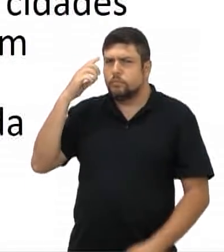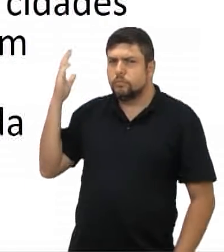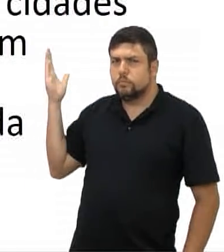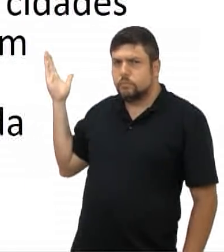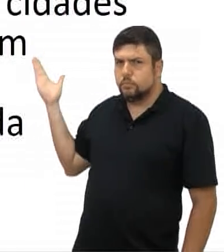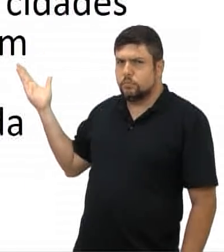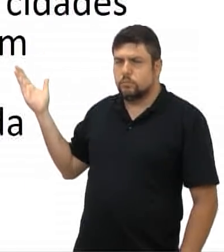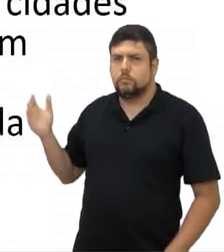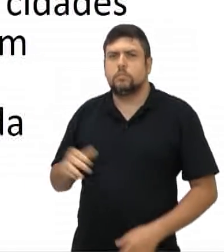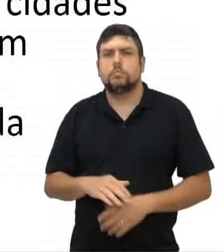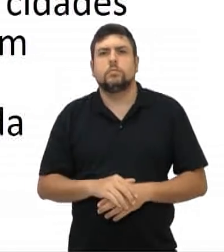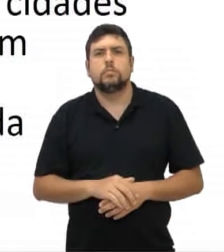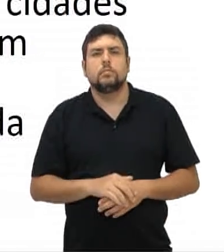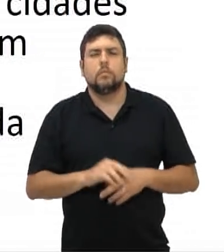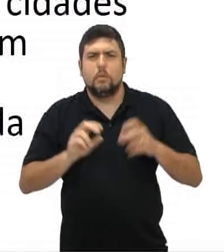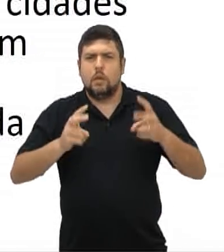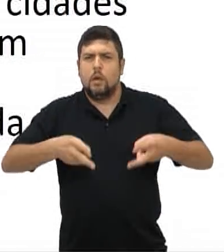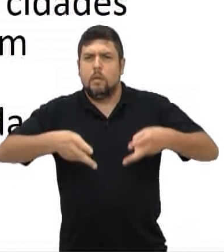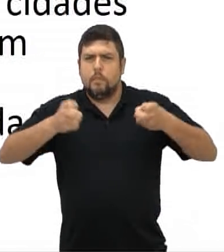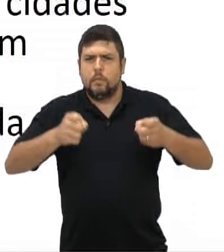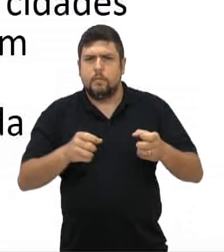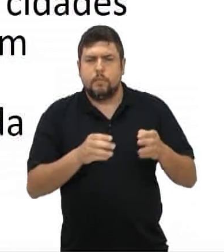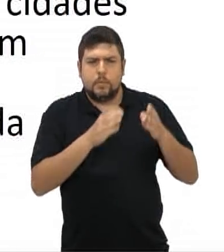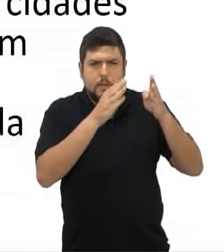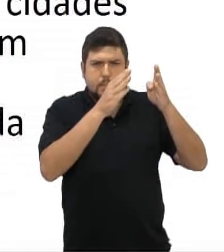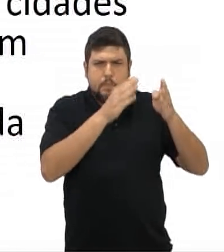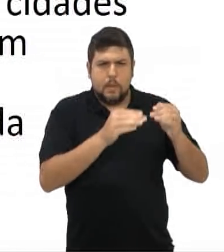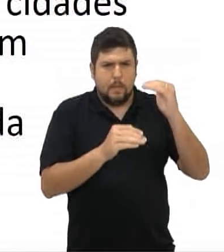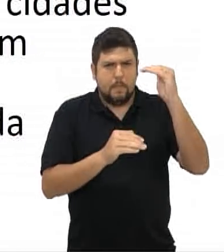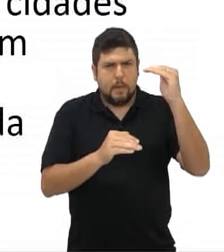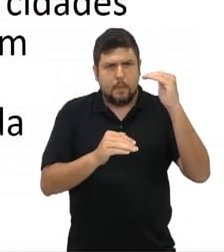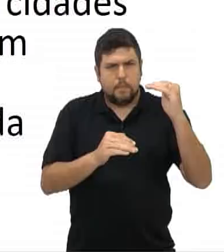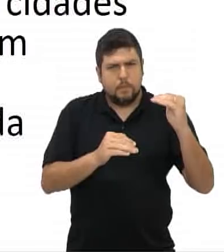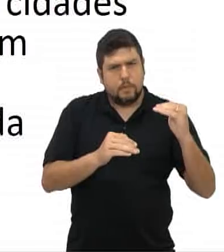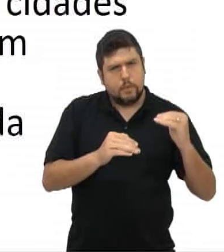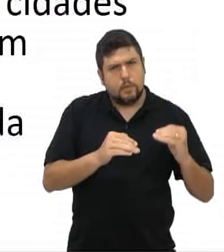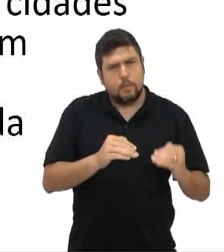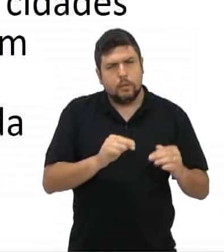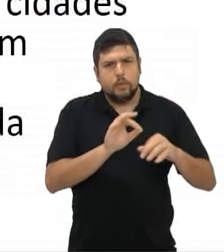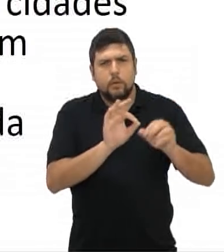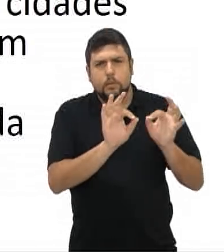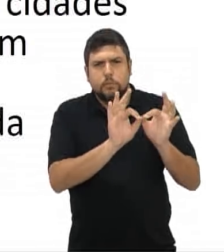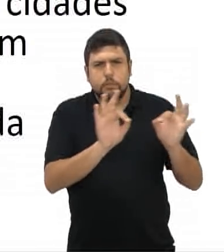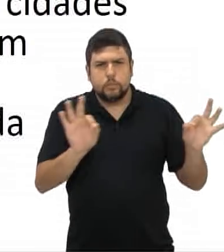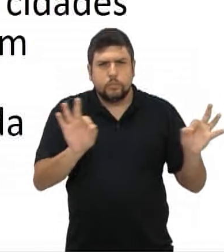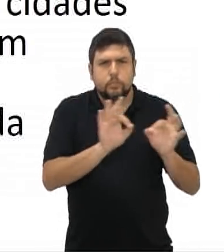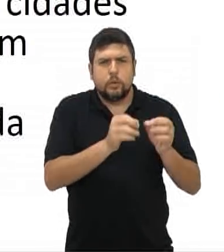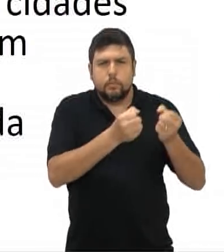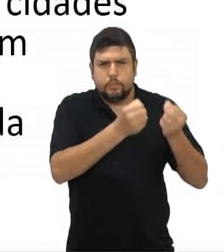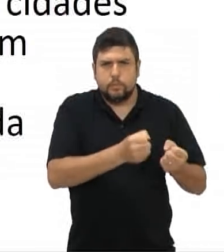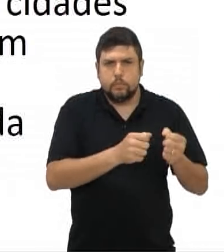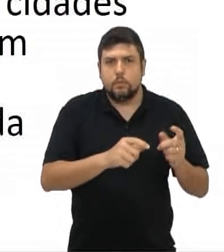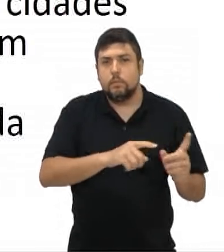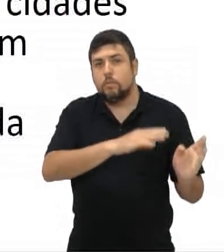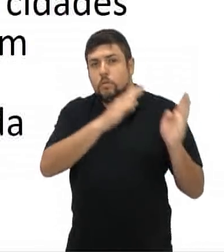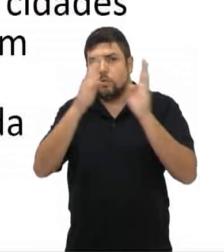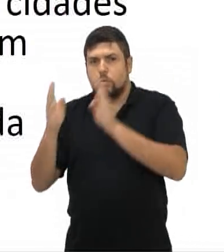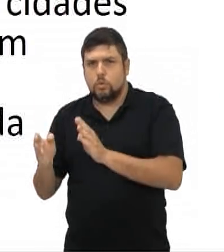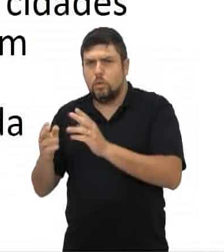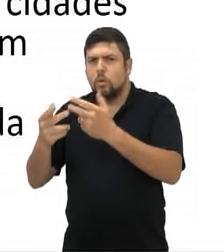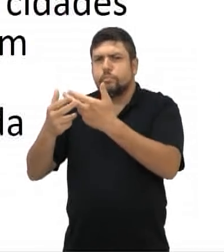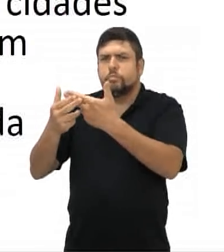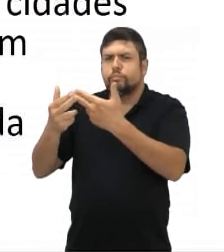aí, observando a lista de unidades de medida e a lista de coisas a serem medidas, qual ou